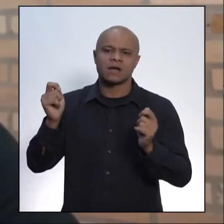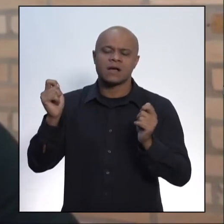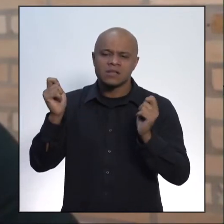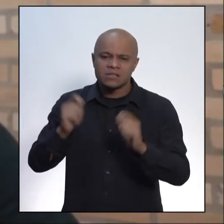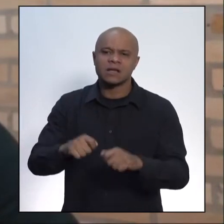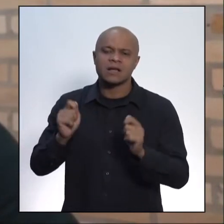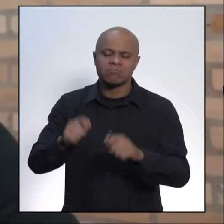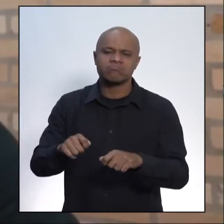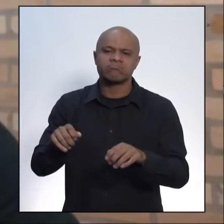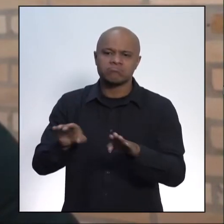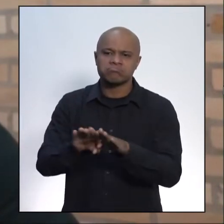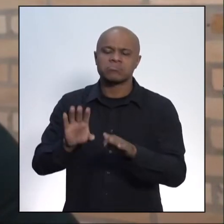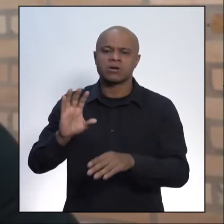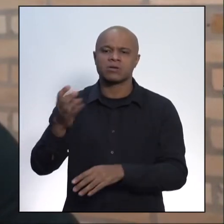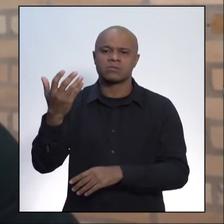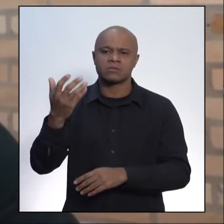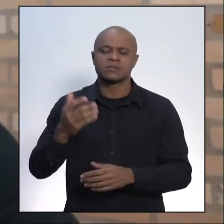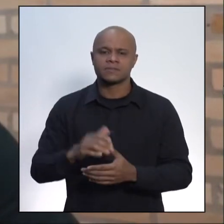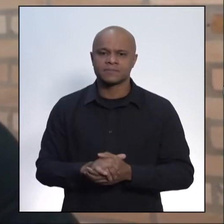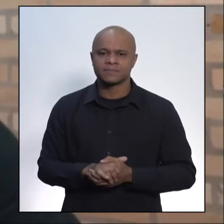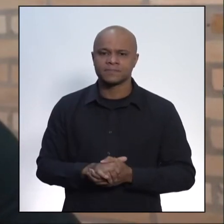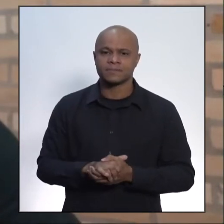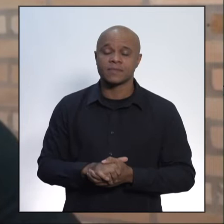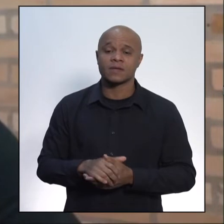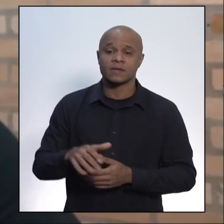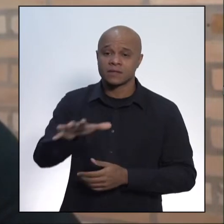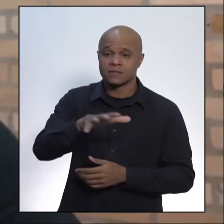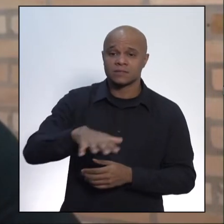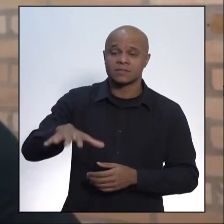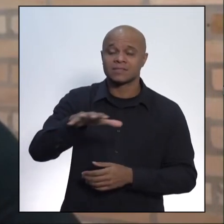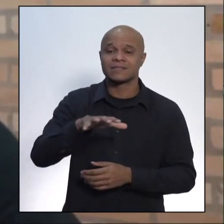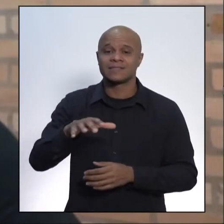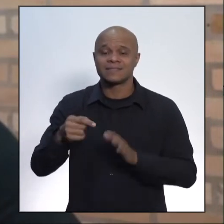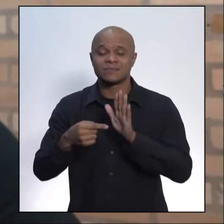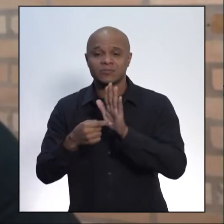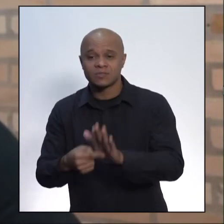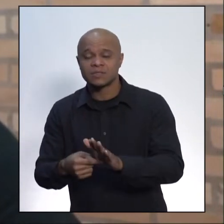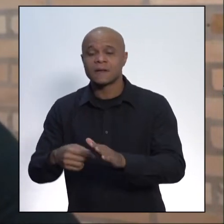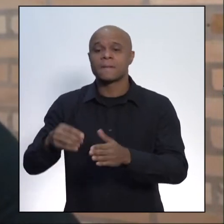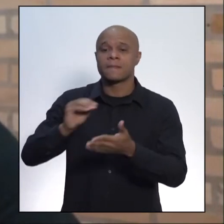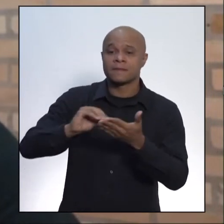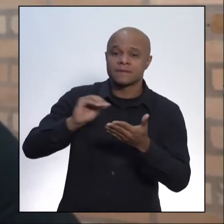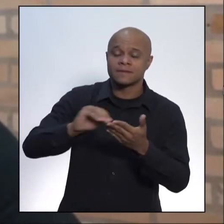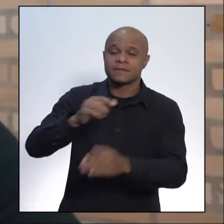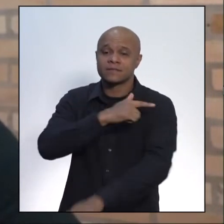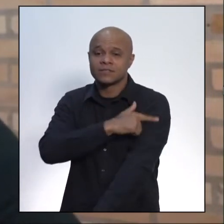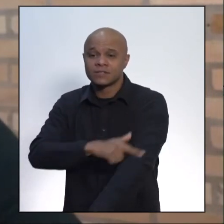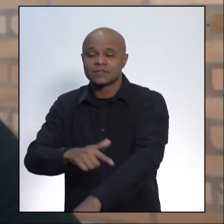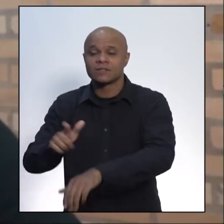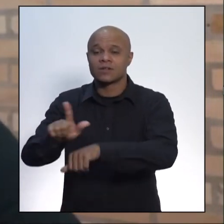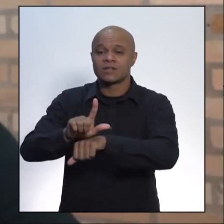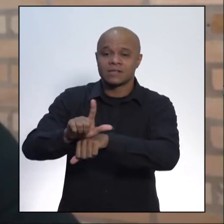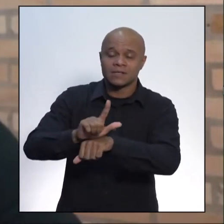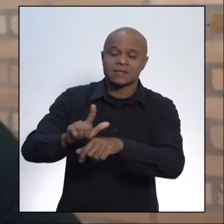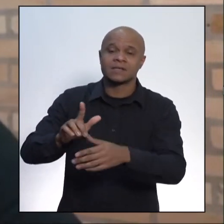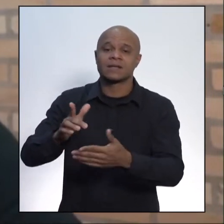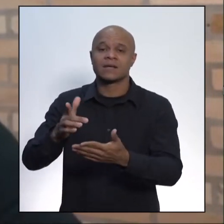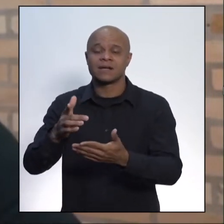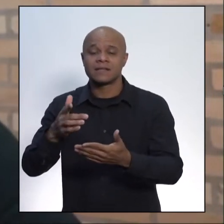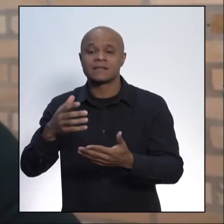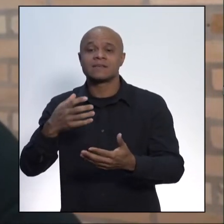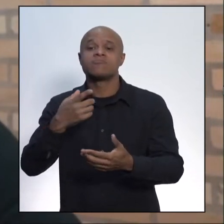vida diária do professor. E acho que as redes, né? Então aí a gestão, Secretaria de Educação, gestores, também precisam